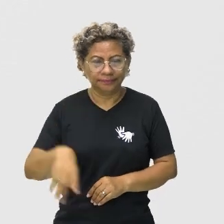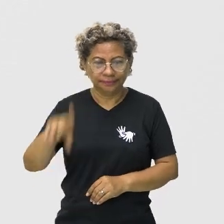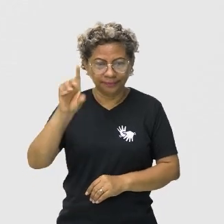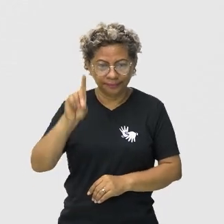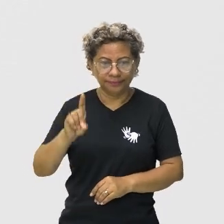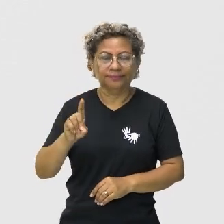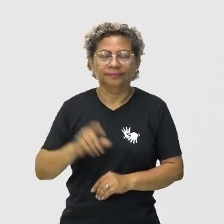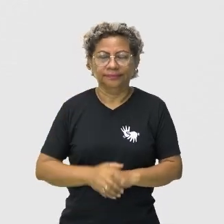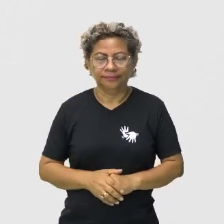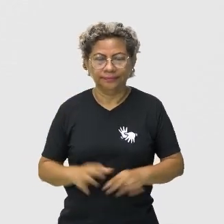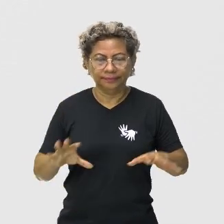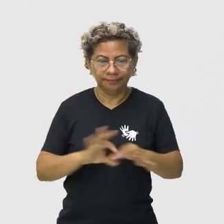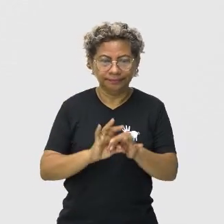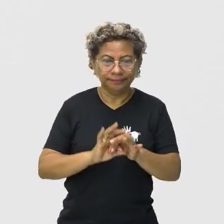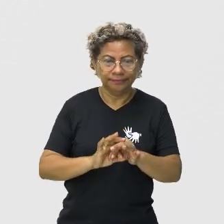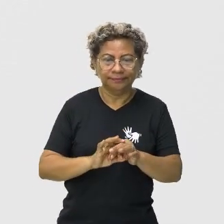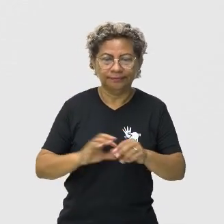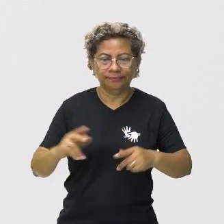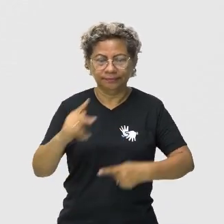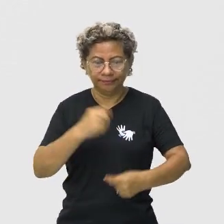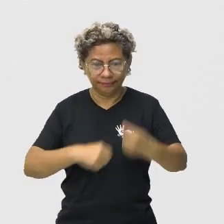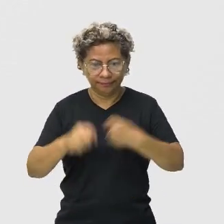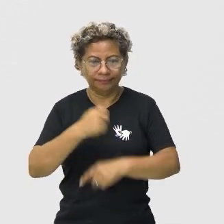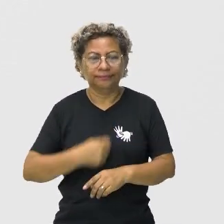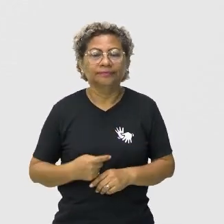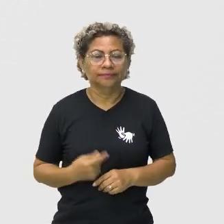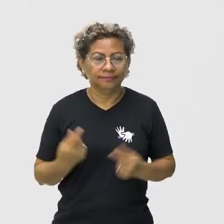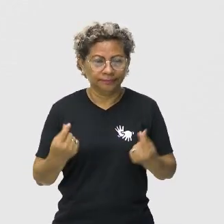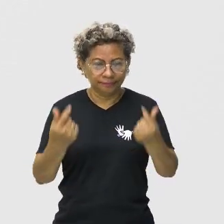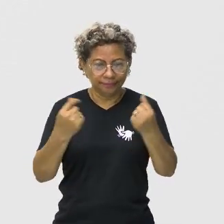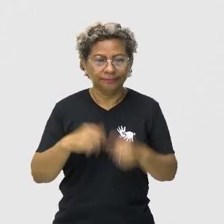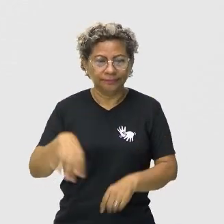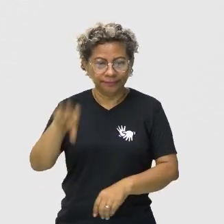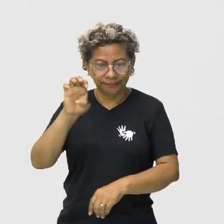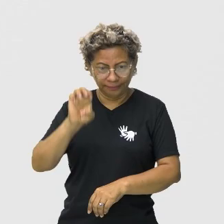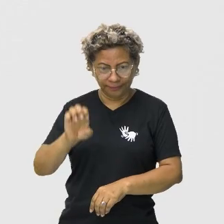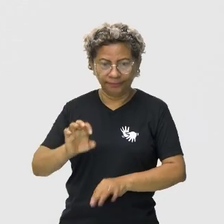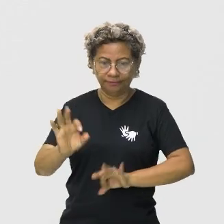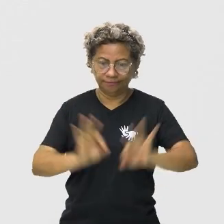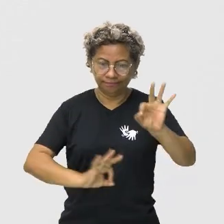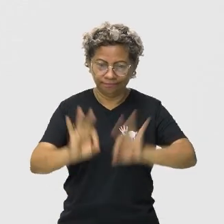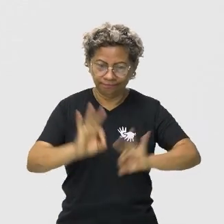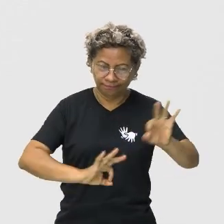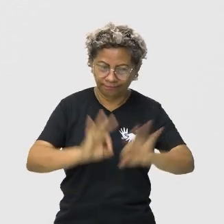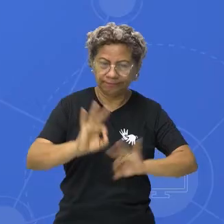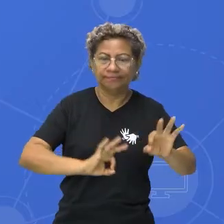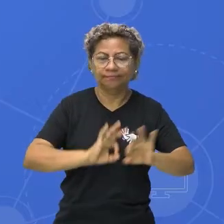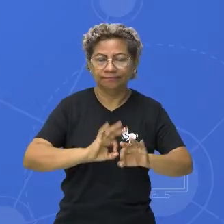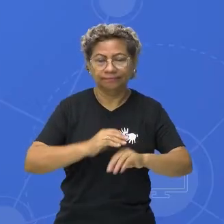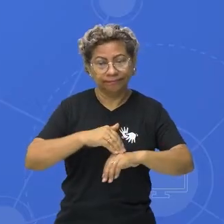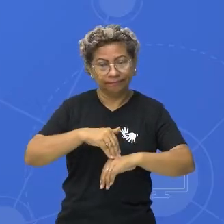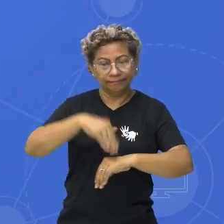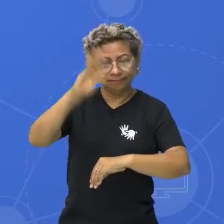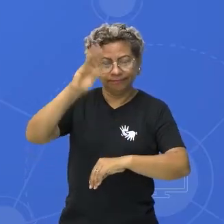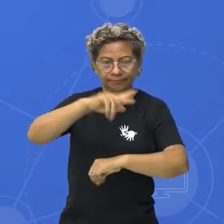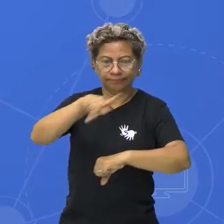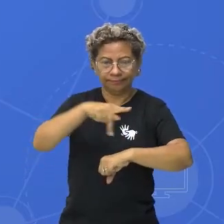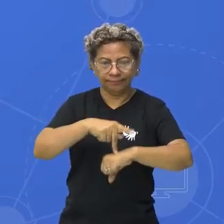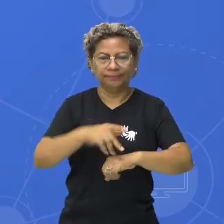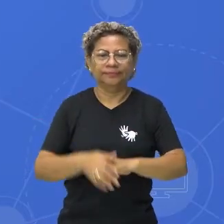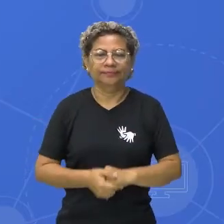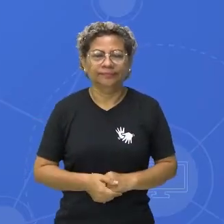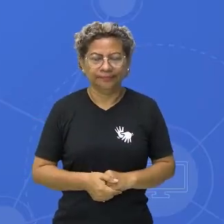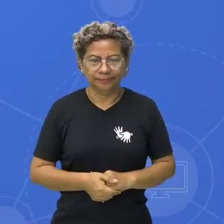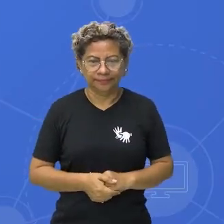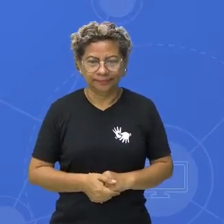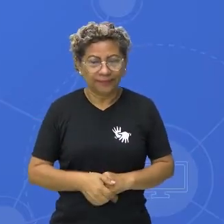organização multinacionalista. Gente, nós estudamos e verificamos que onde vai ter todo esse processo desse bloco econômico